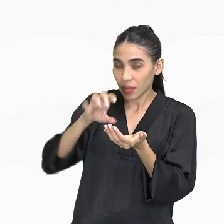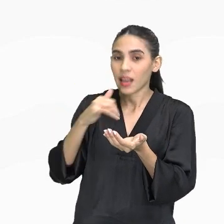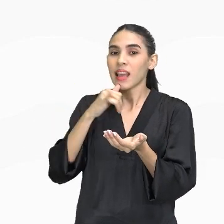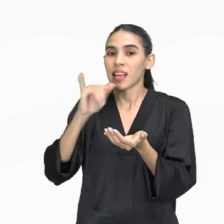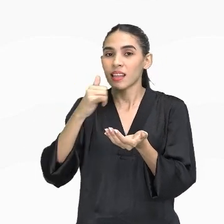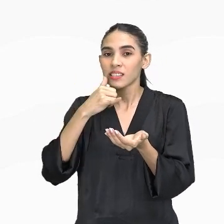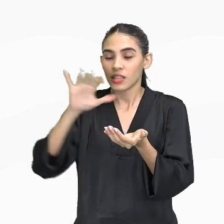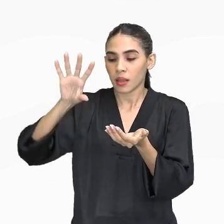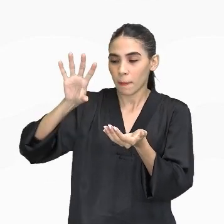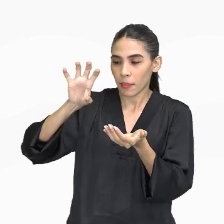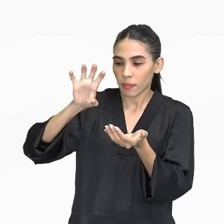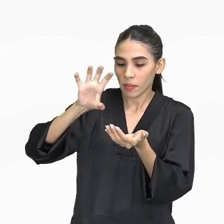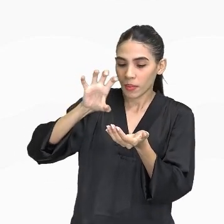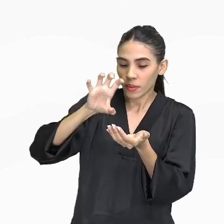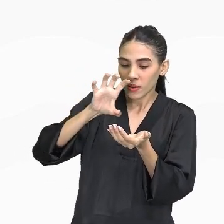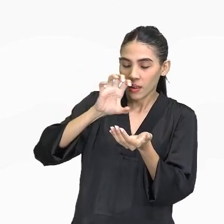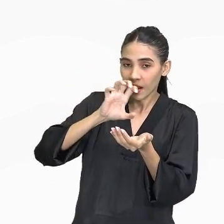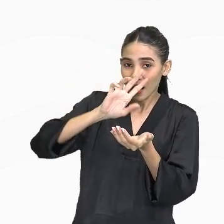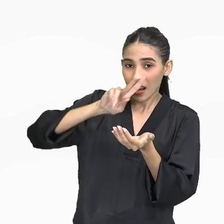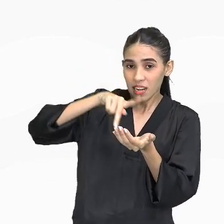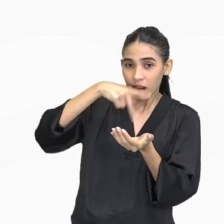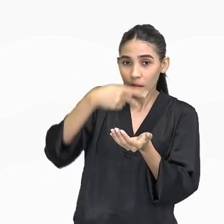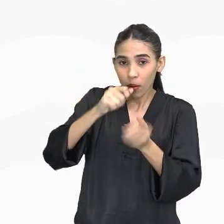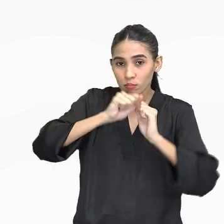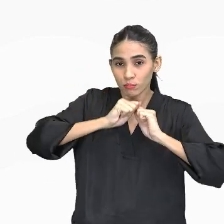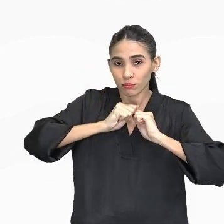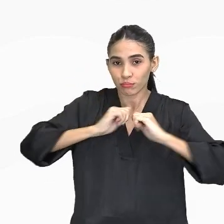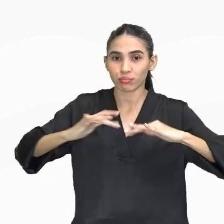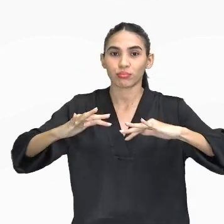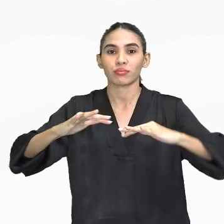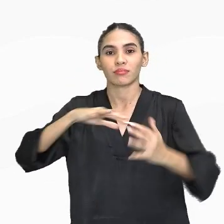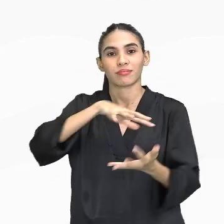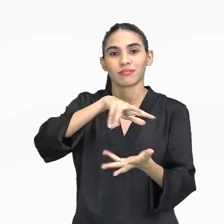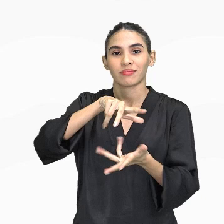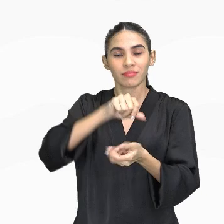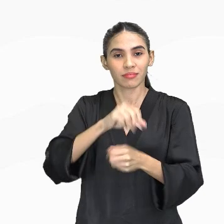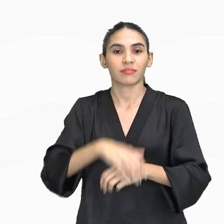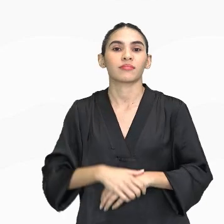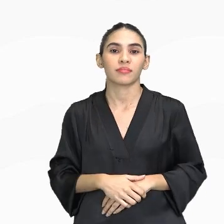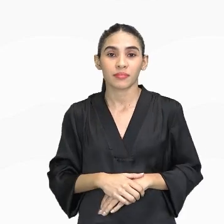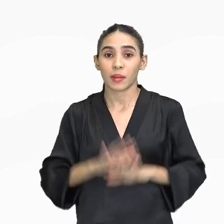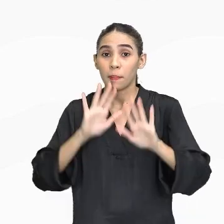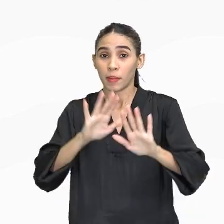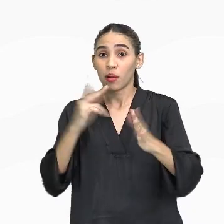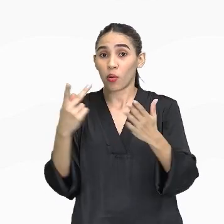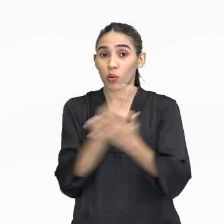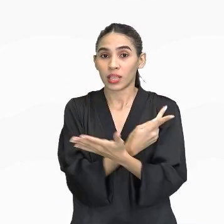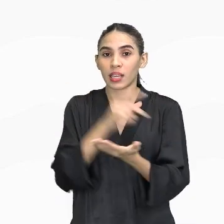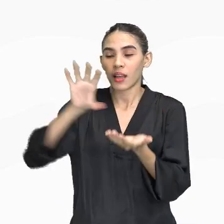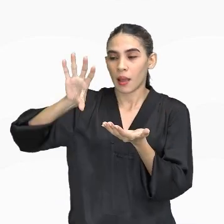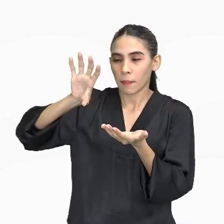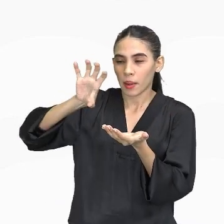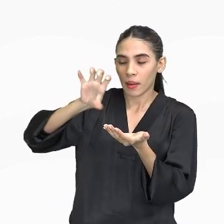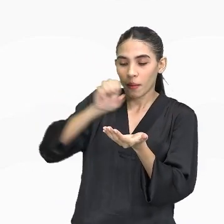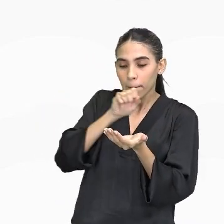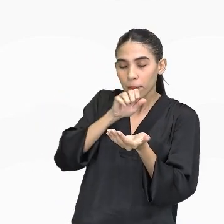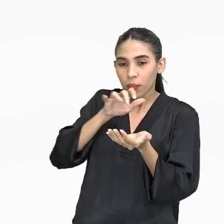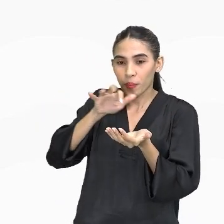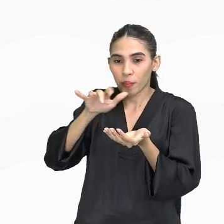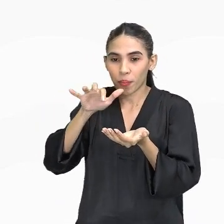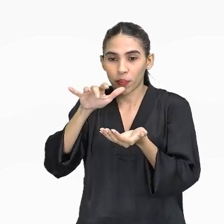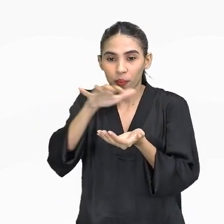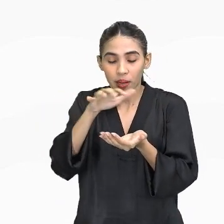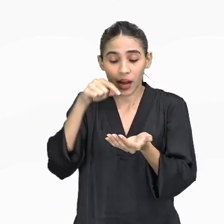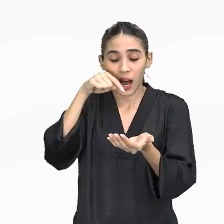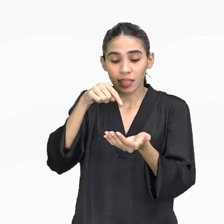energia e depois reemite para o universo, certo? Quando acontece essa reemissão, uma parte vai